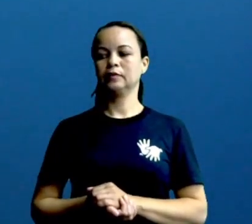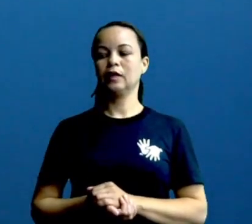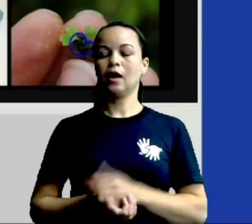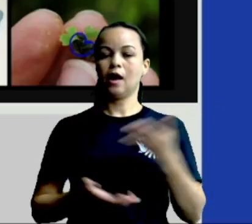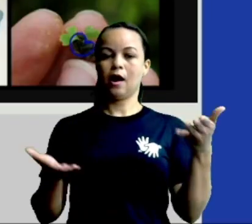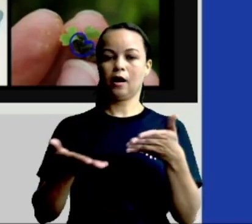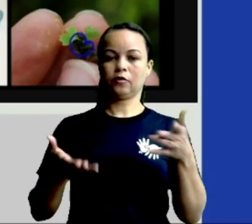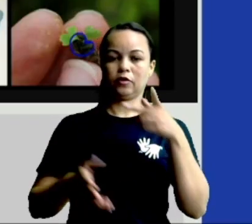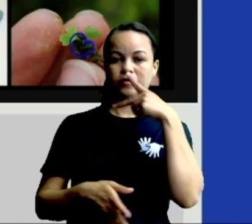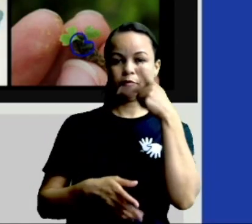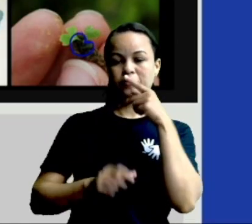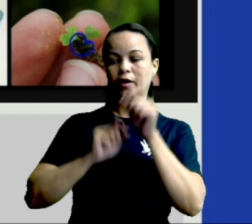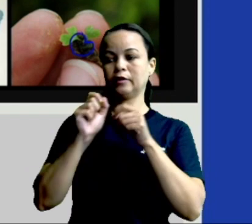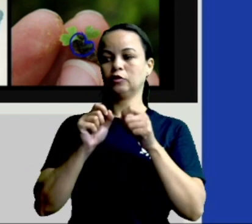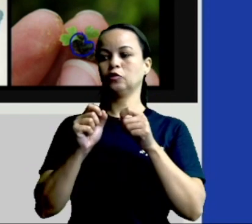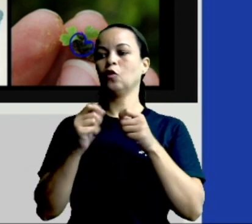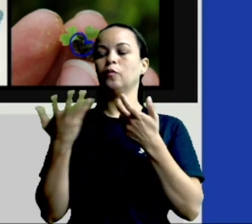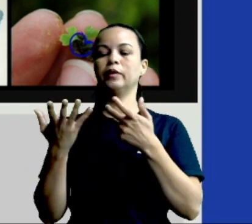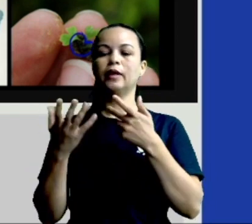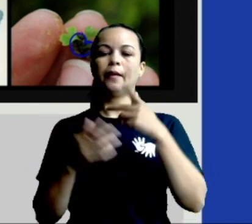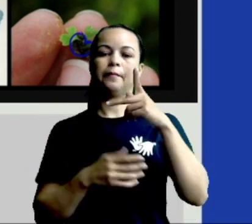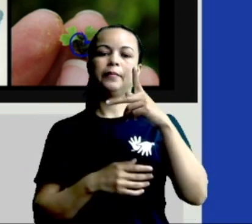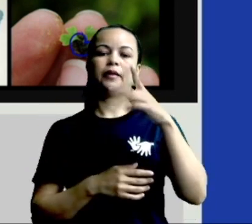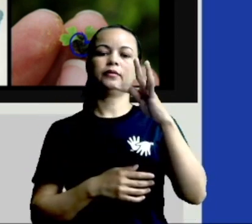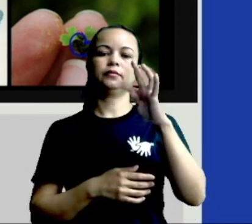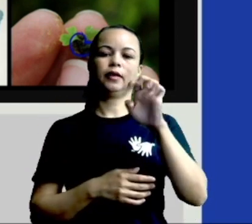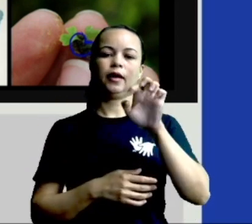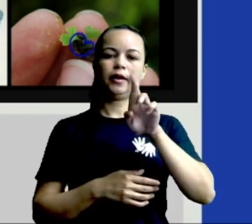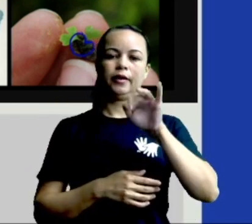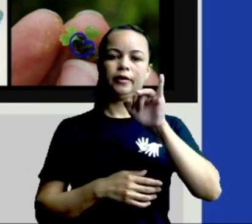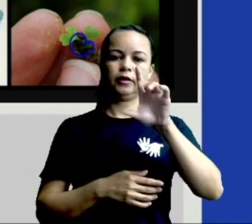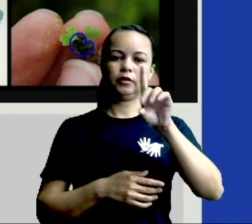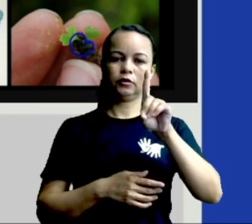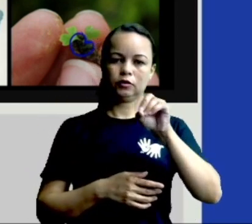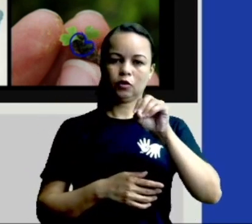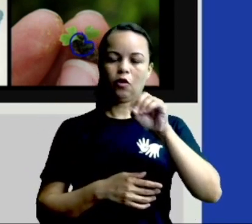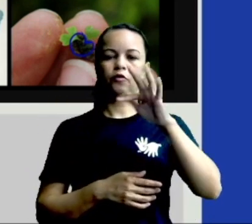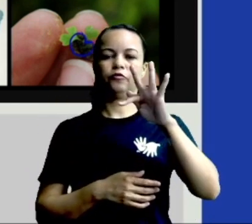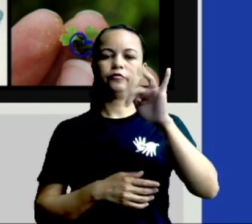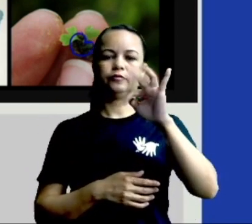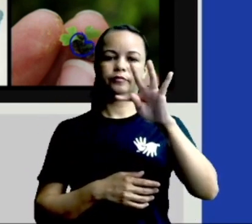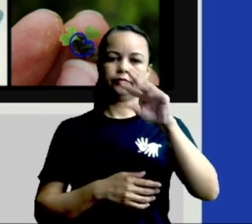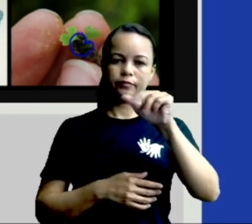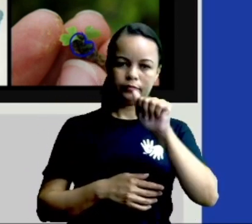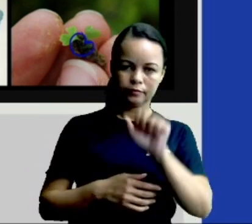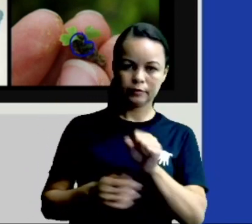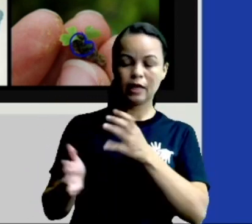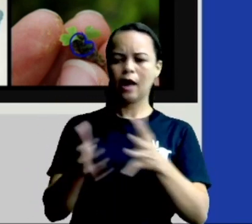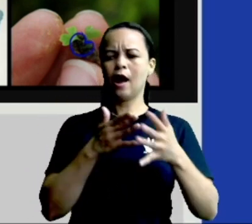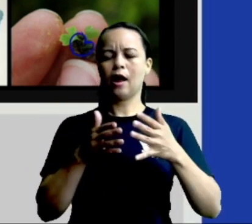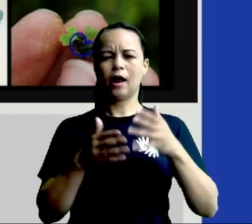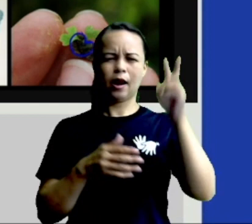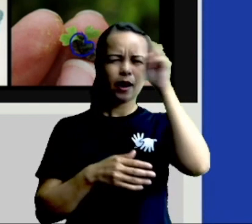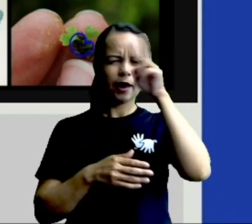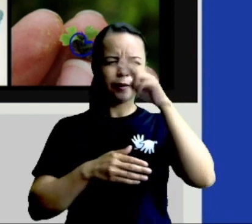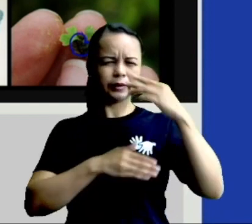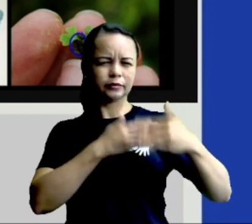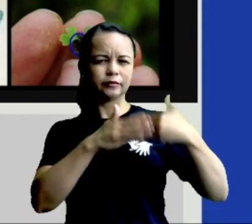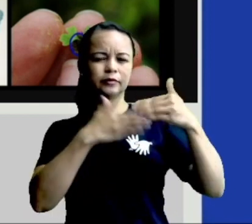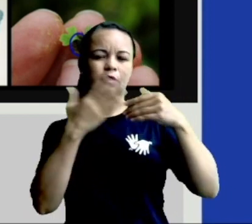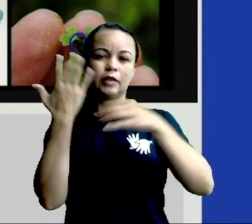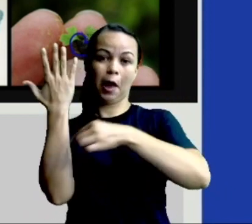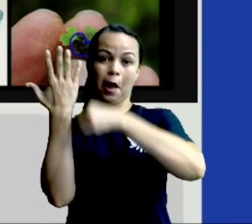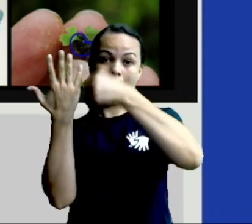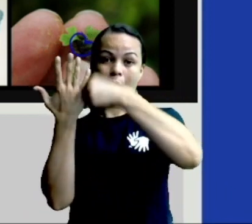um pouquinho sobre as pteridófitas. E aí as pteridófitas, que eu chamo a atenção de vocês. Lembra-se que lá a fase duradoura nas